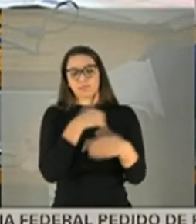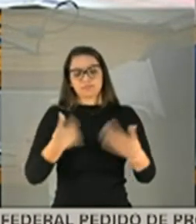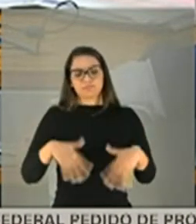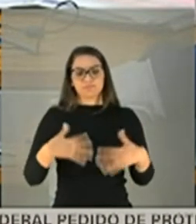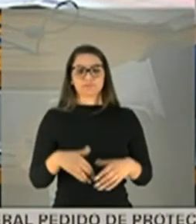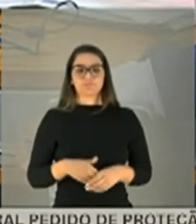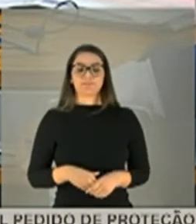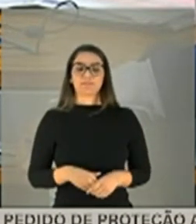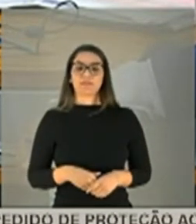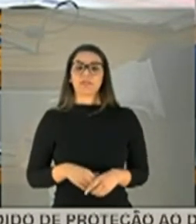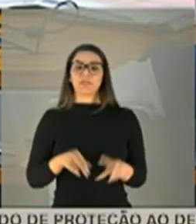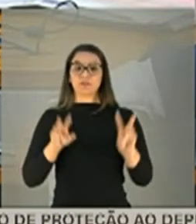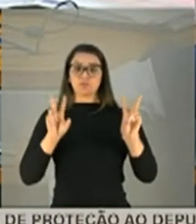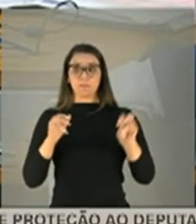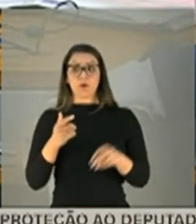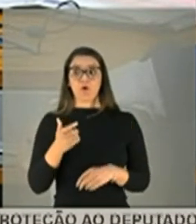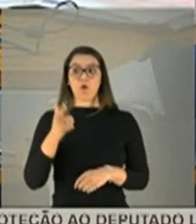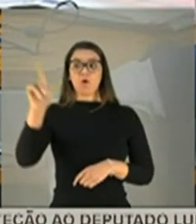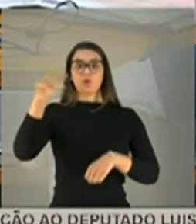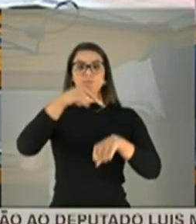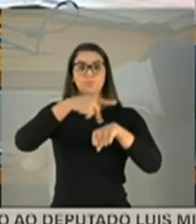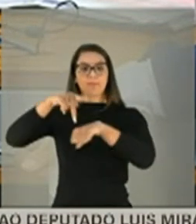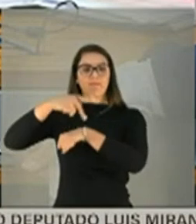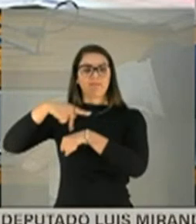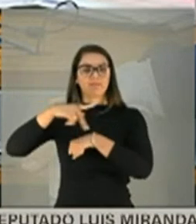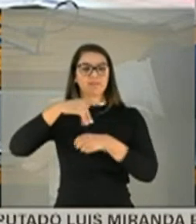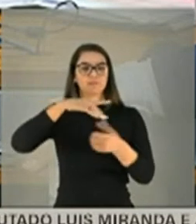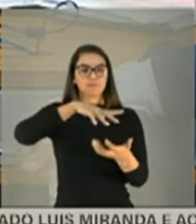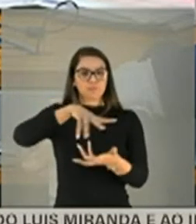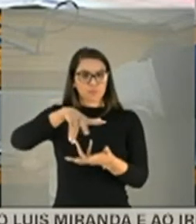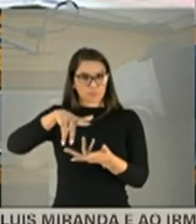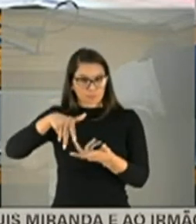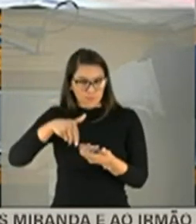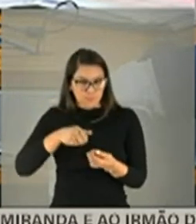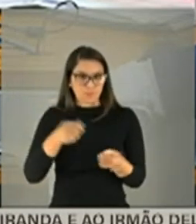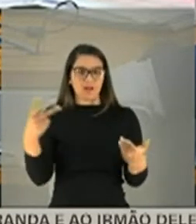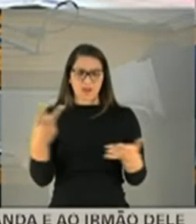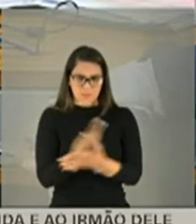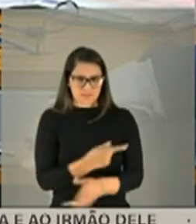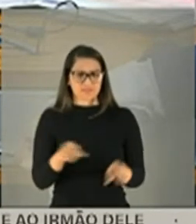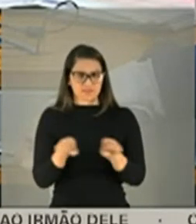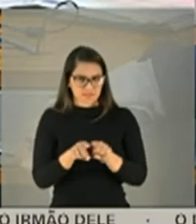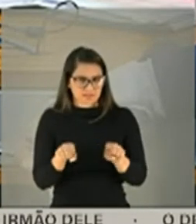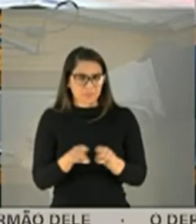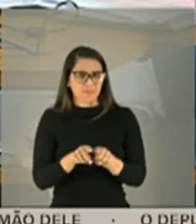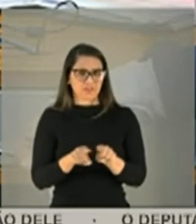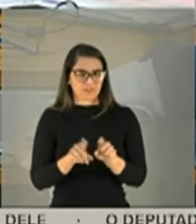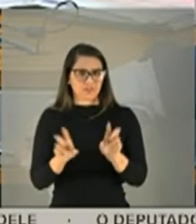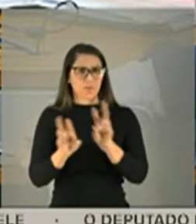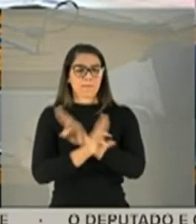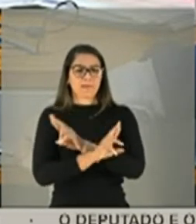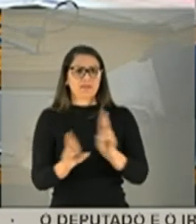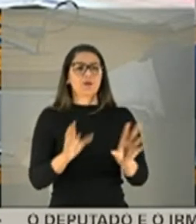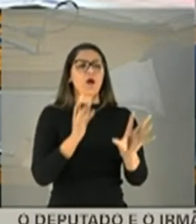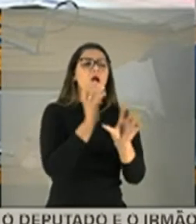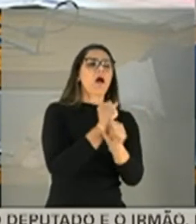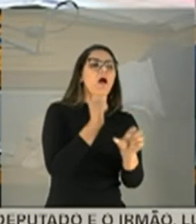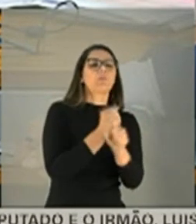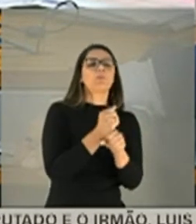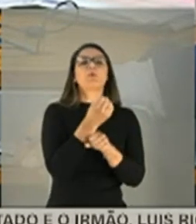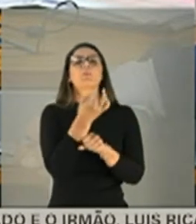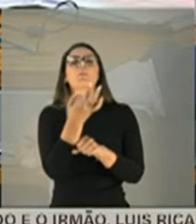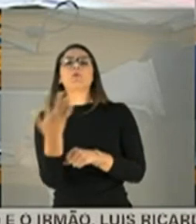com relação a outros países do mundo, foi feito também com relação ao cálculo, quantas mortes